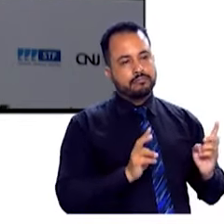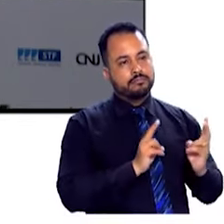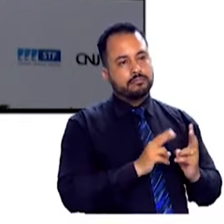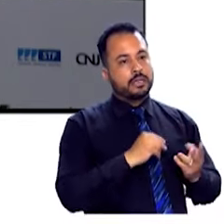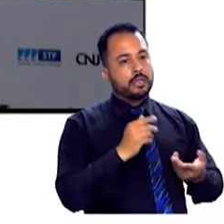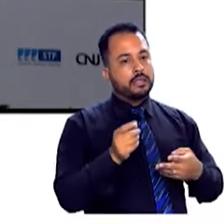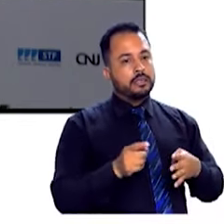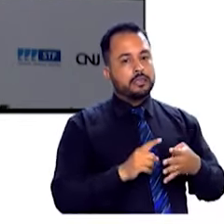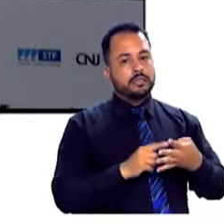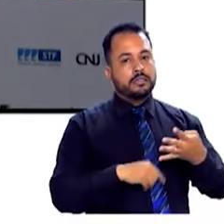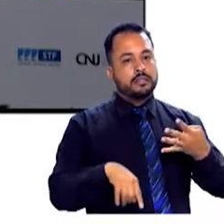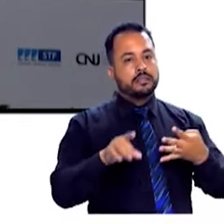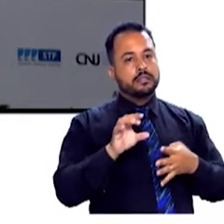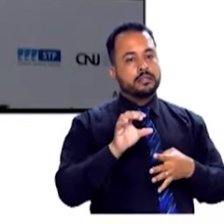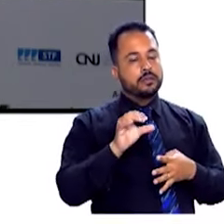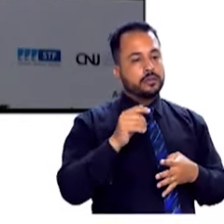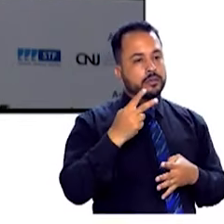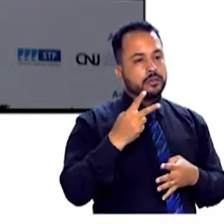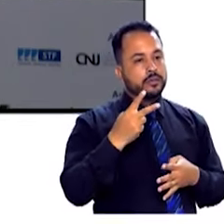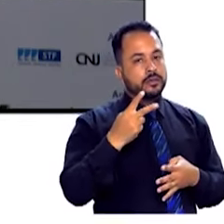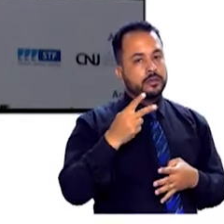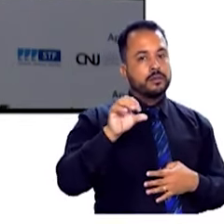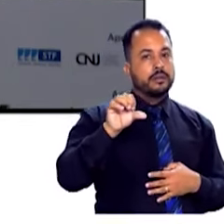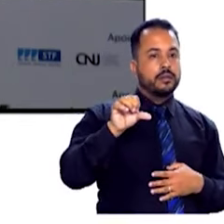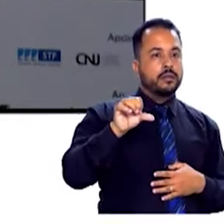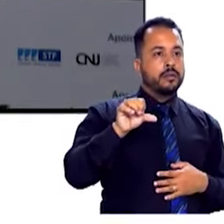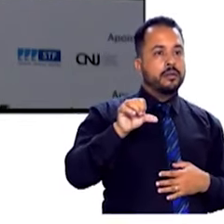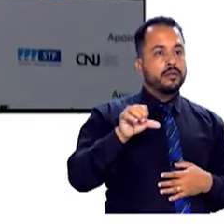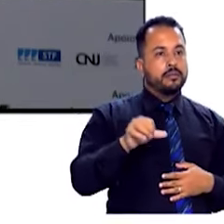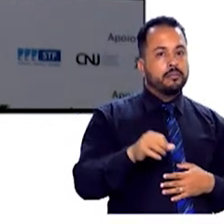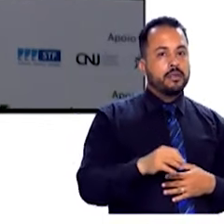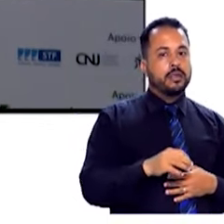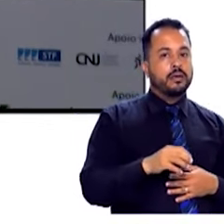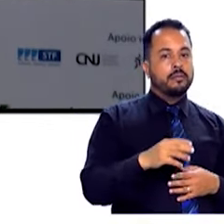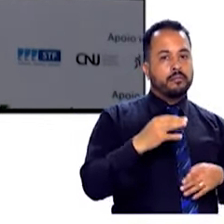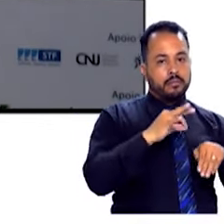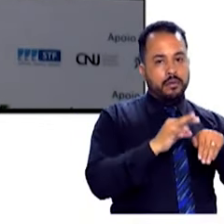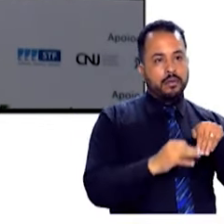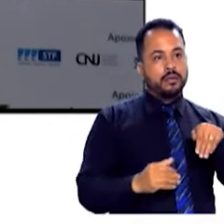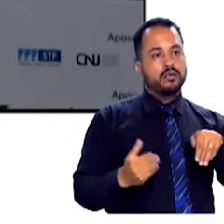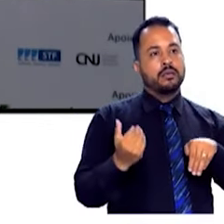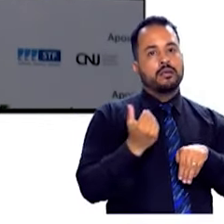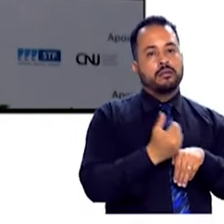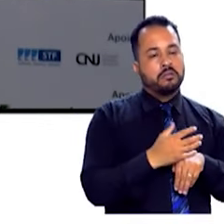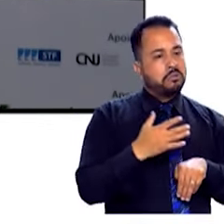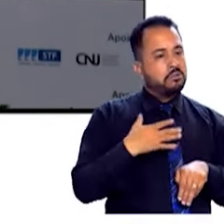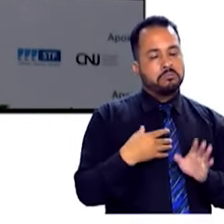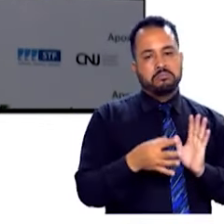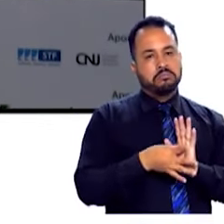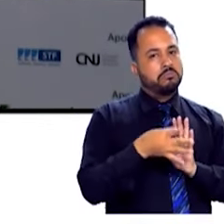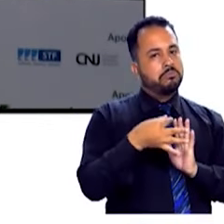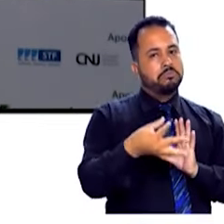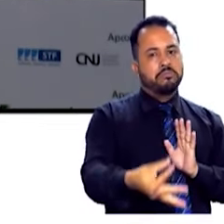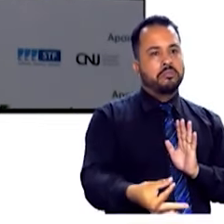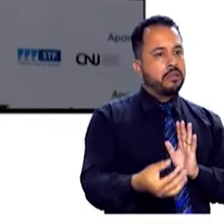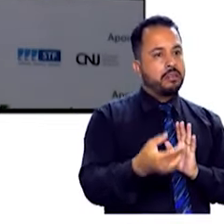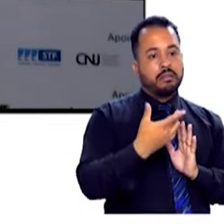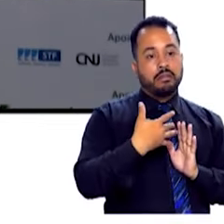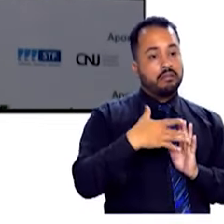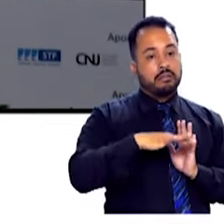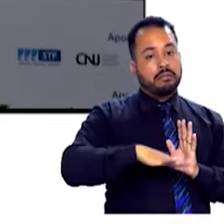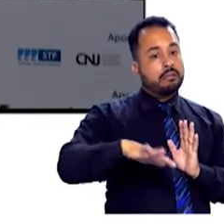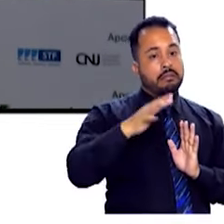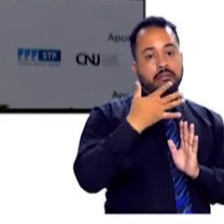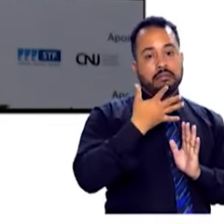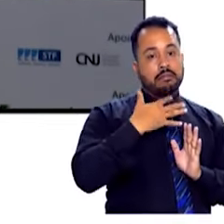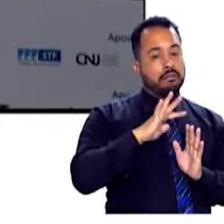oito de Meira Meira é um outro ministro da corte nós nem destacamos para que ninguém tome conhecimento que não se está